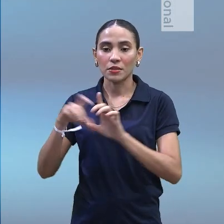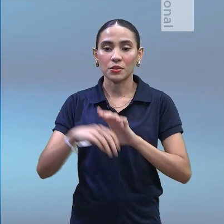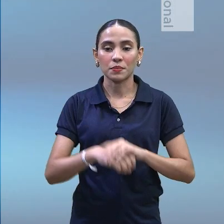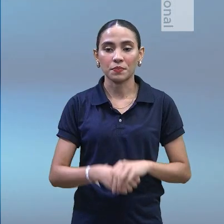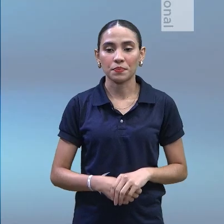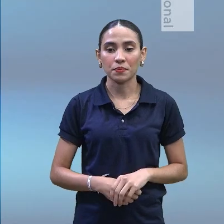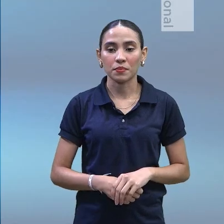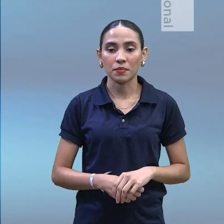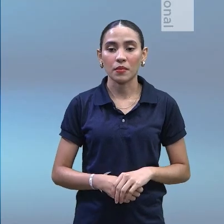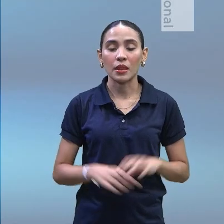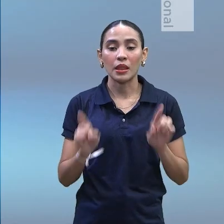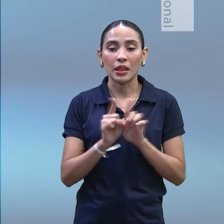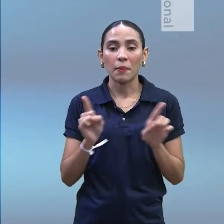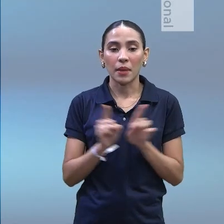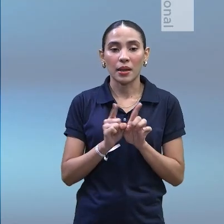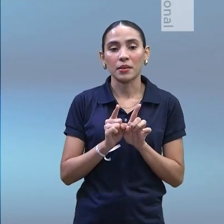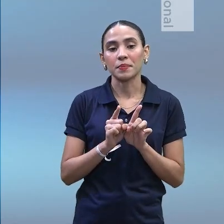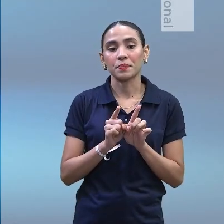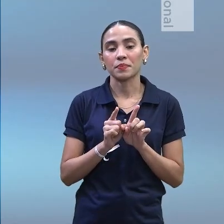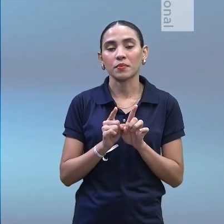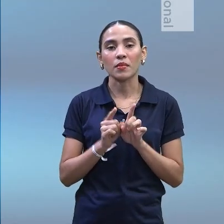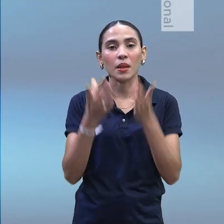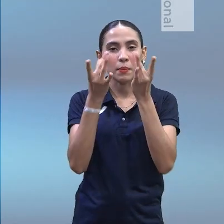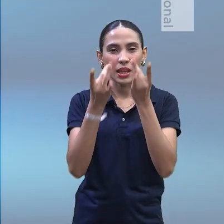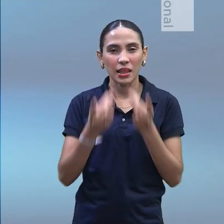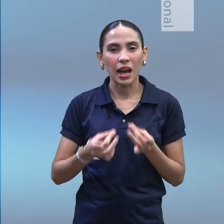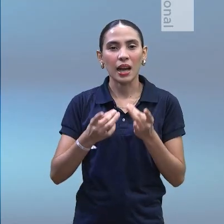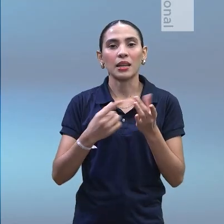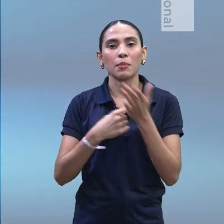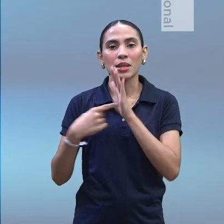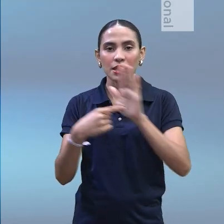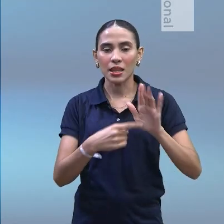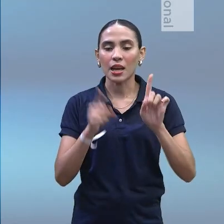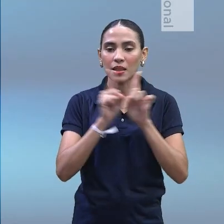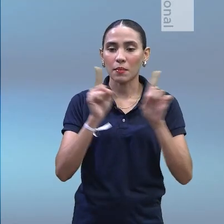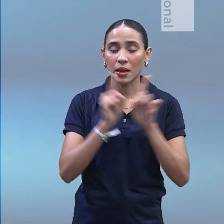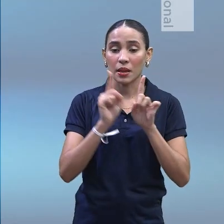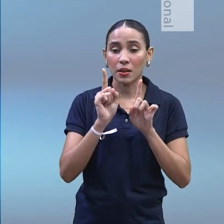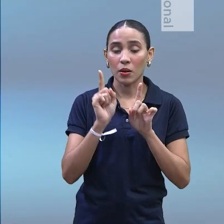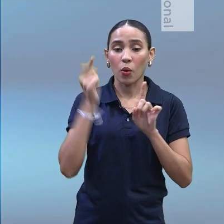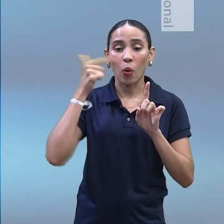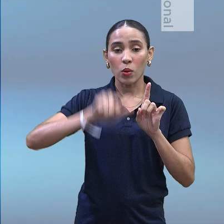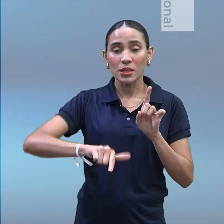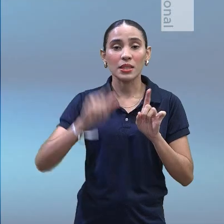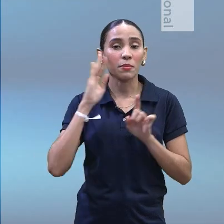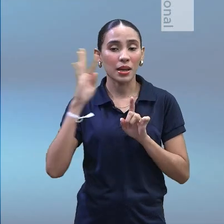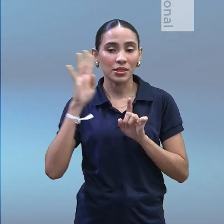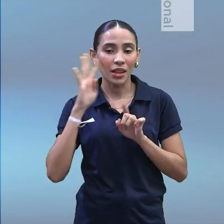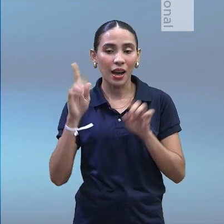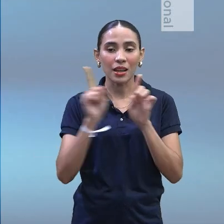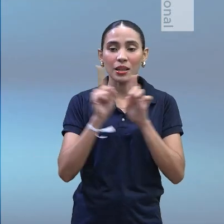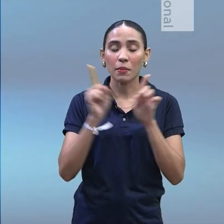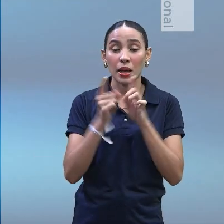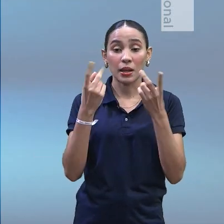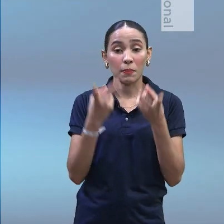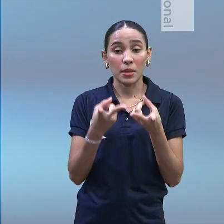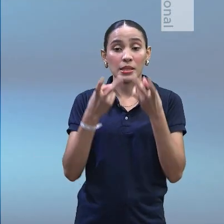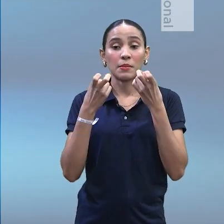e colocar os detalhes, né, para que a gente possa imaginar, que a gente possa